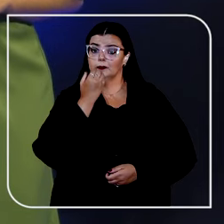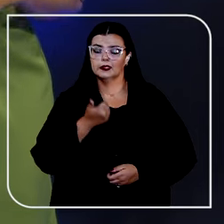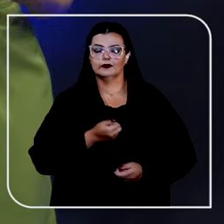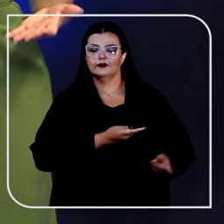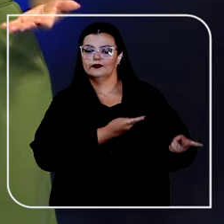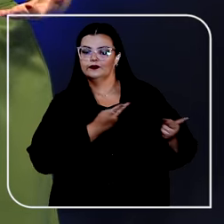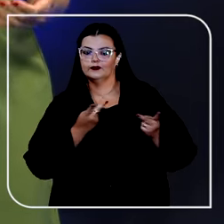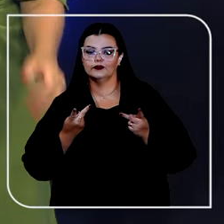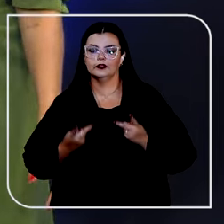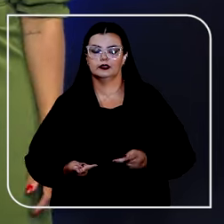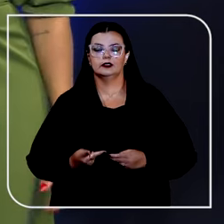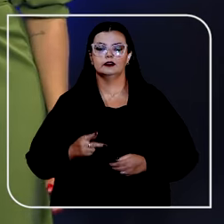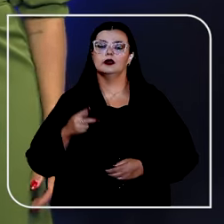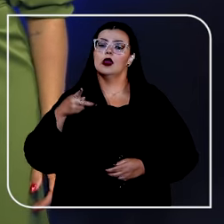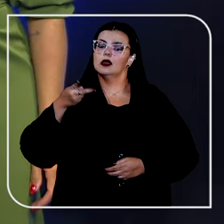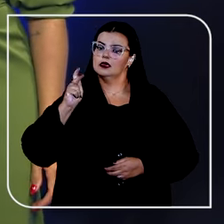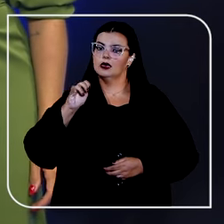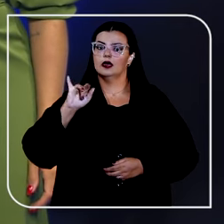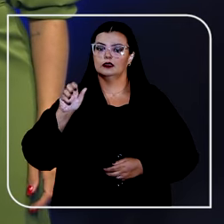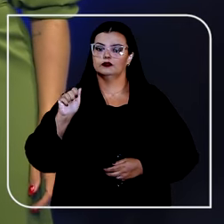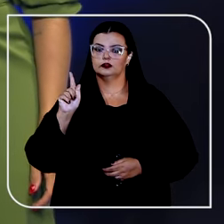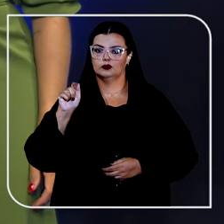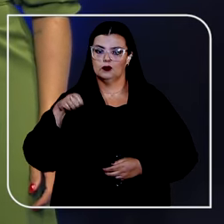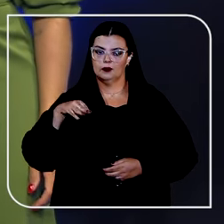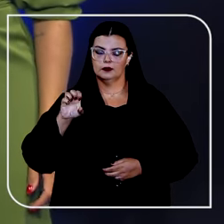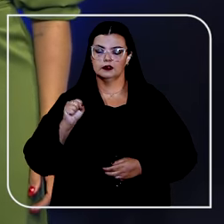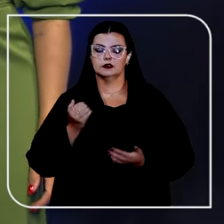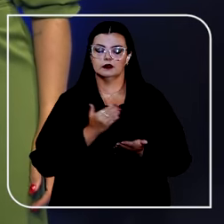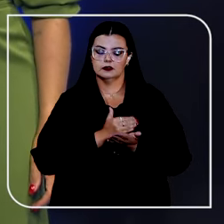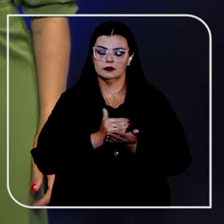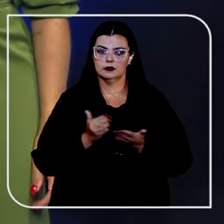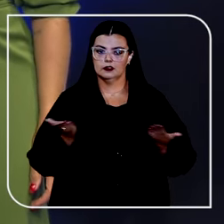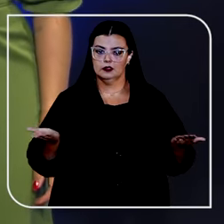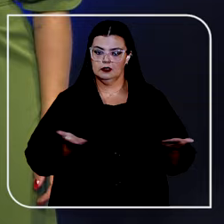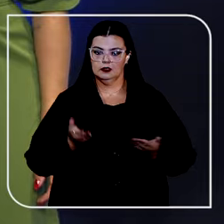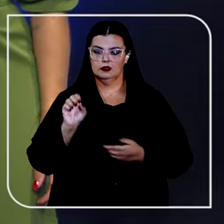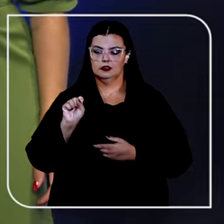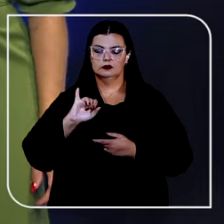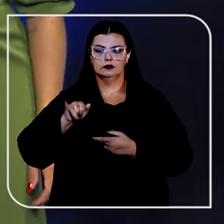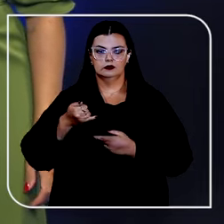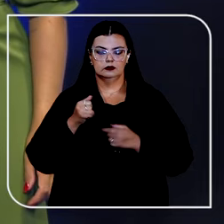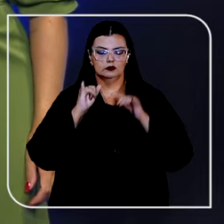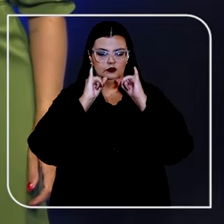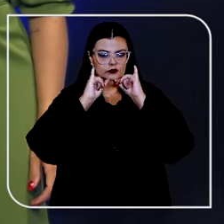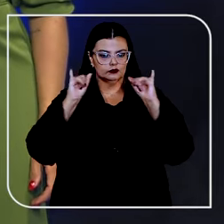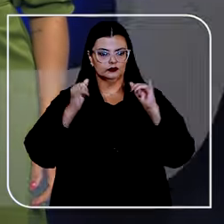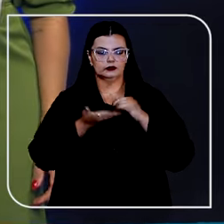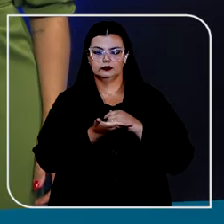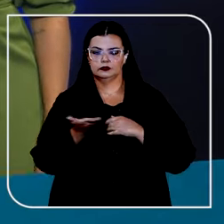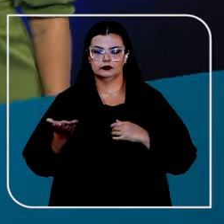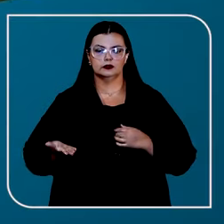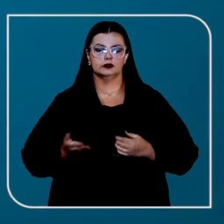Olá seja muito bem-vindo eu sou Cátia Gomes e começa agora o STJ